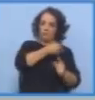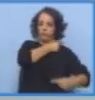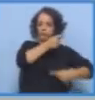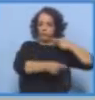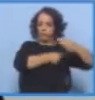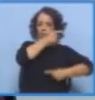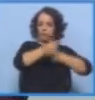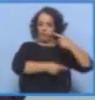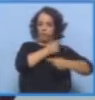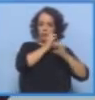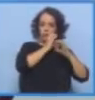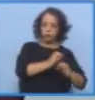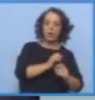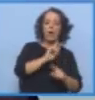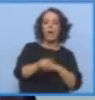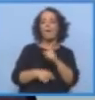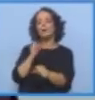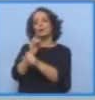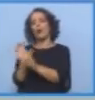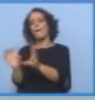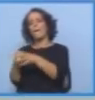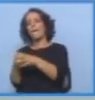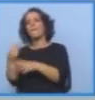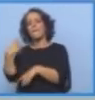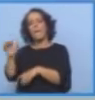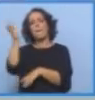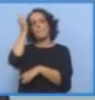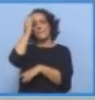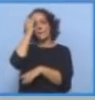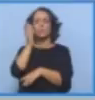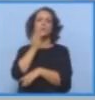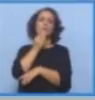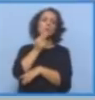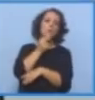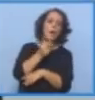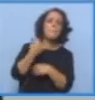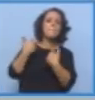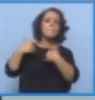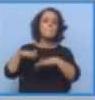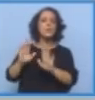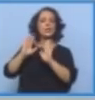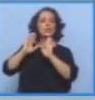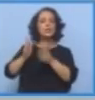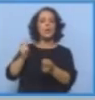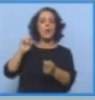e um outro grupo que vive a sua mentalidade judaica, mas imbuído numa mentalidade,